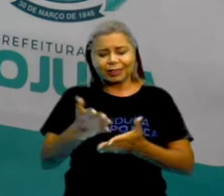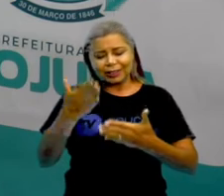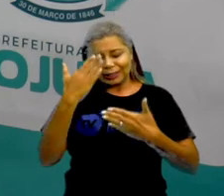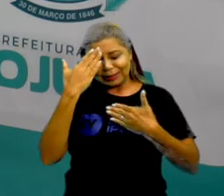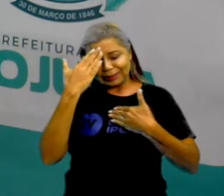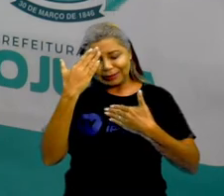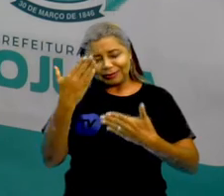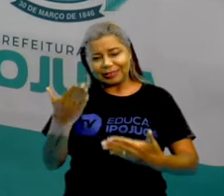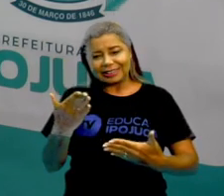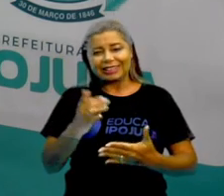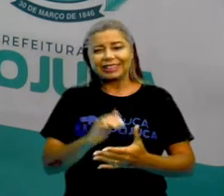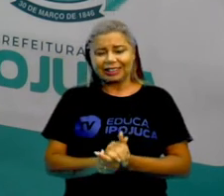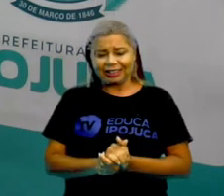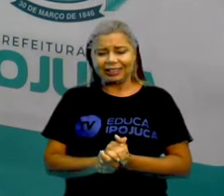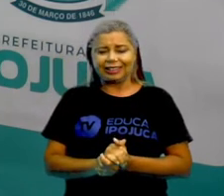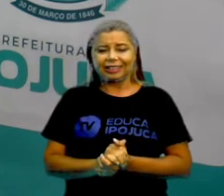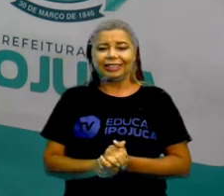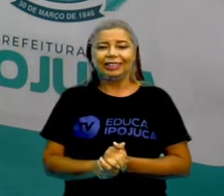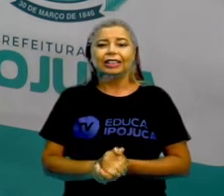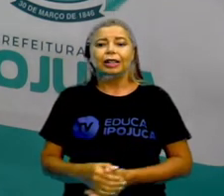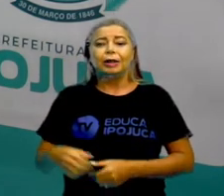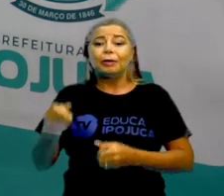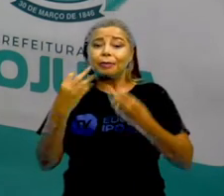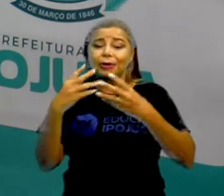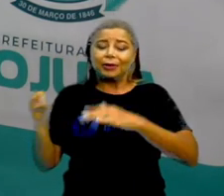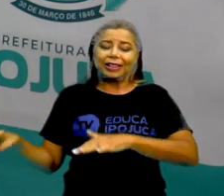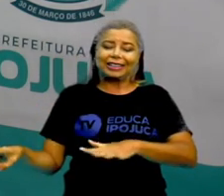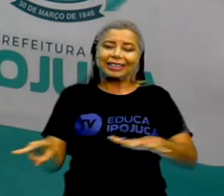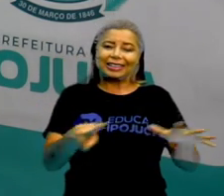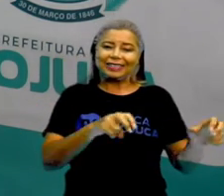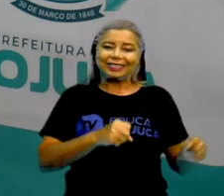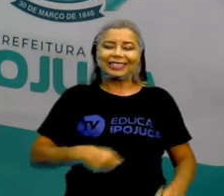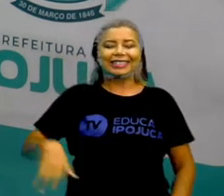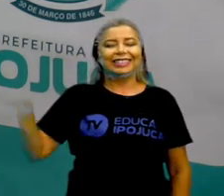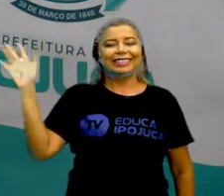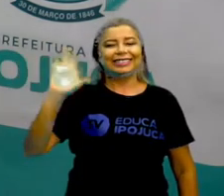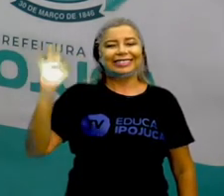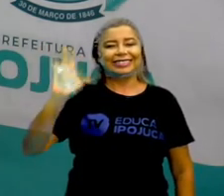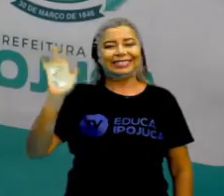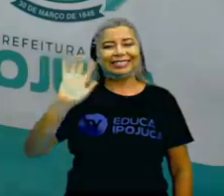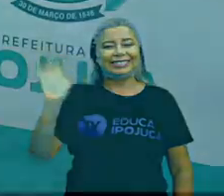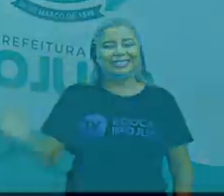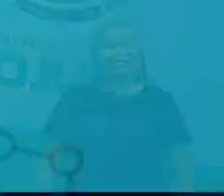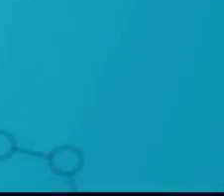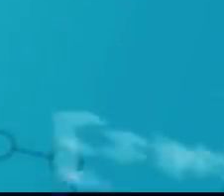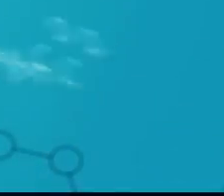prazer estar com vocês. Tenham uma excelente semana. Bye bye, students!